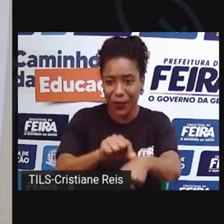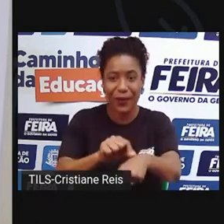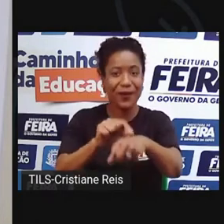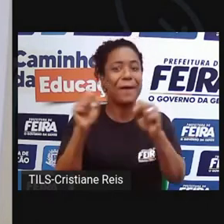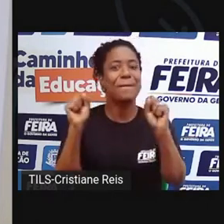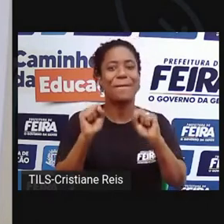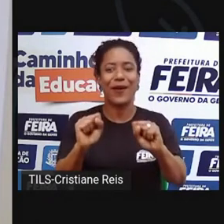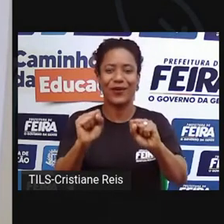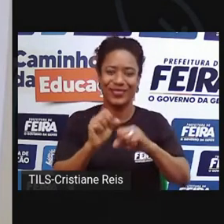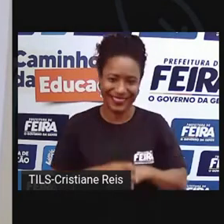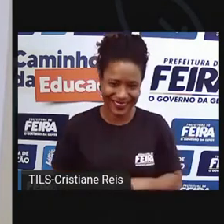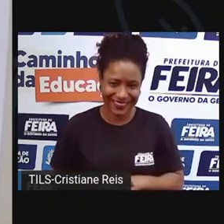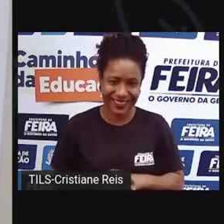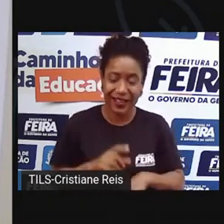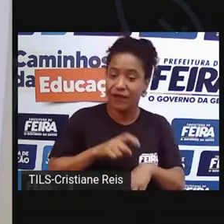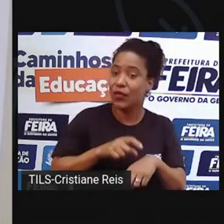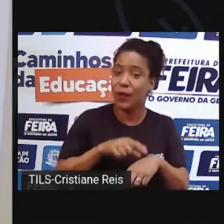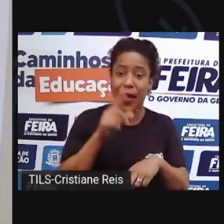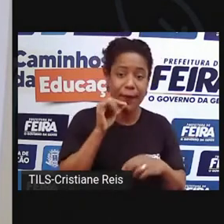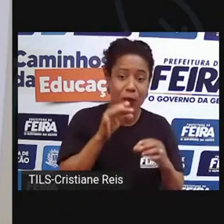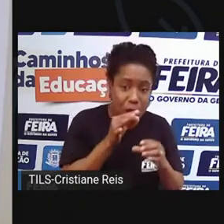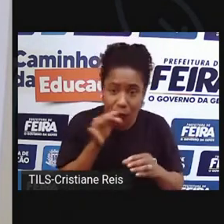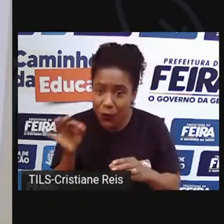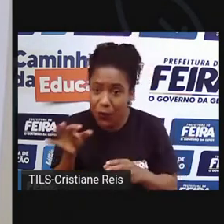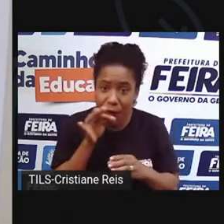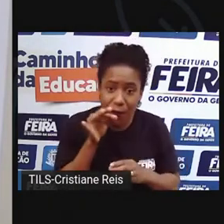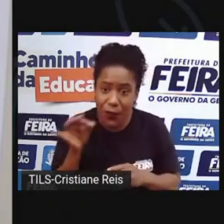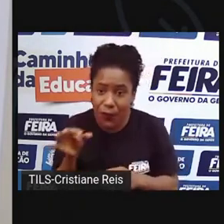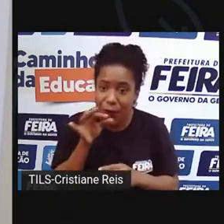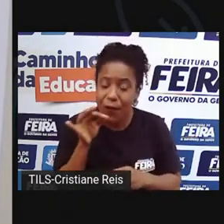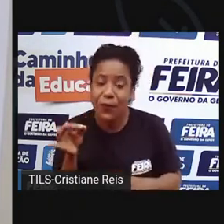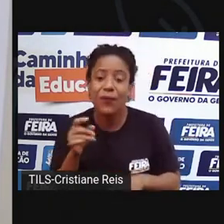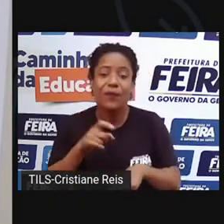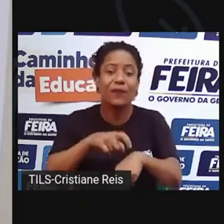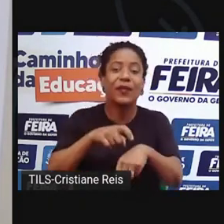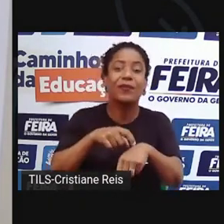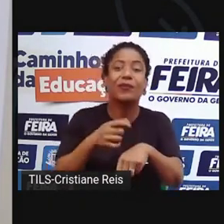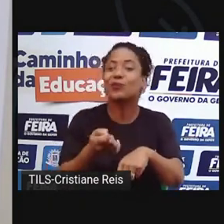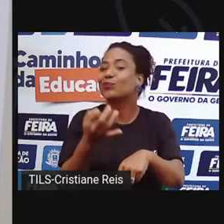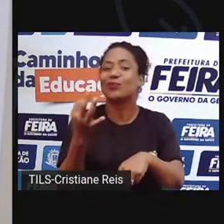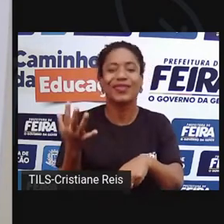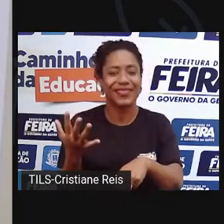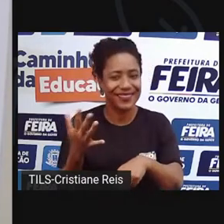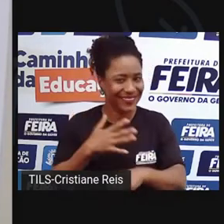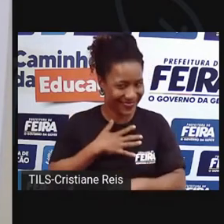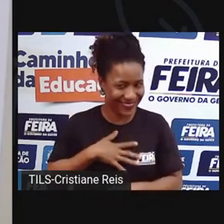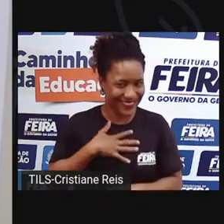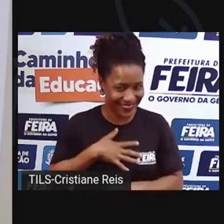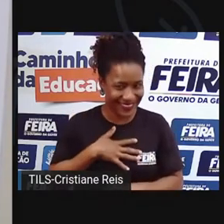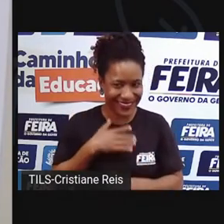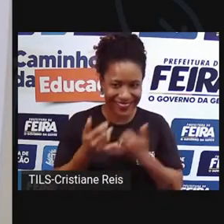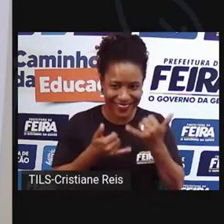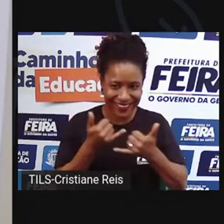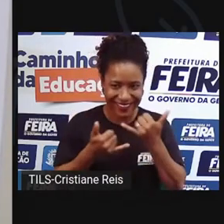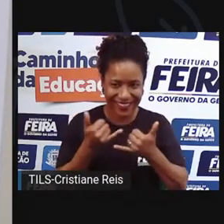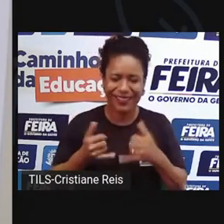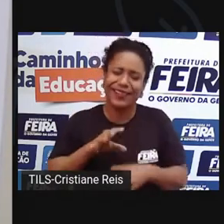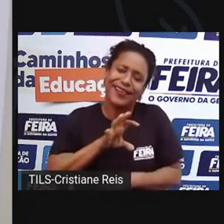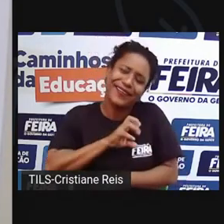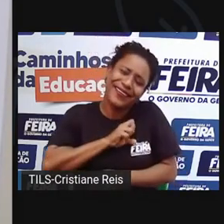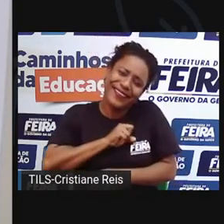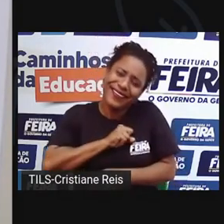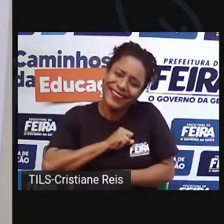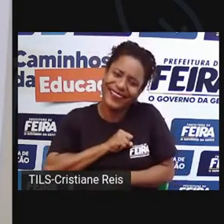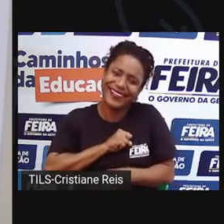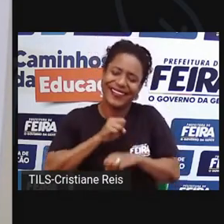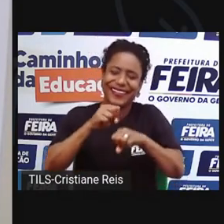possa calcular em quanto tempo foi que você gastou para fazer o par. Gostaram da brincadeira? Eu adorei ensinar